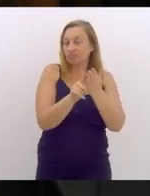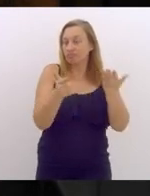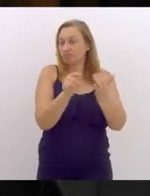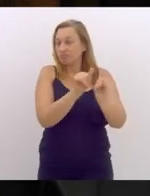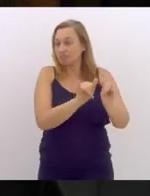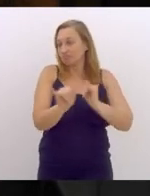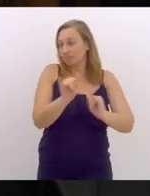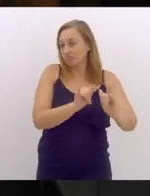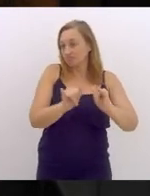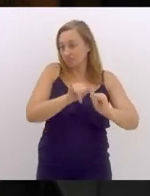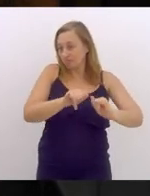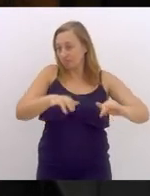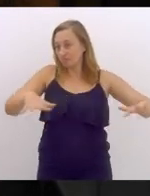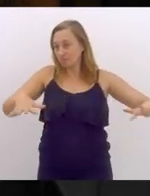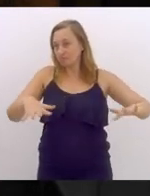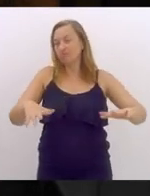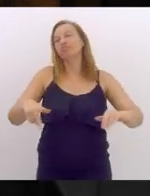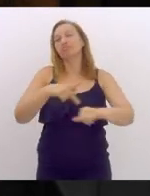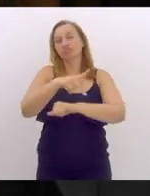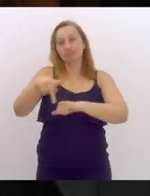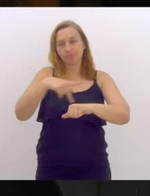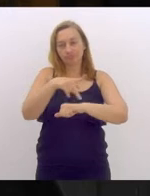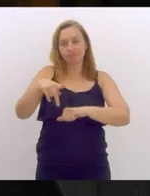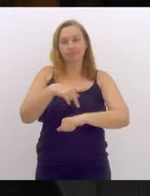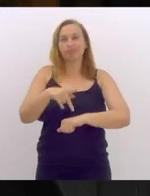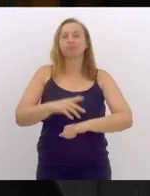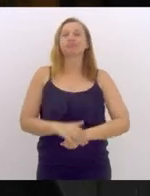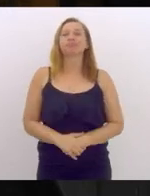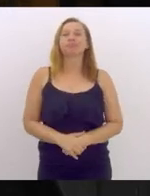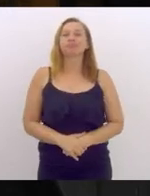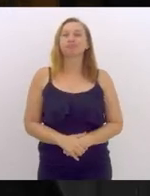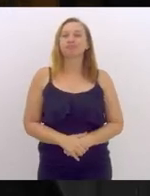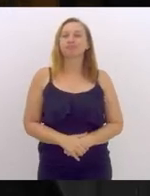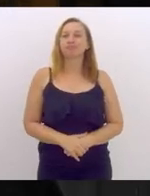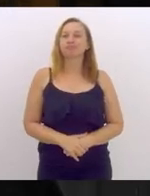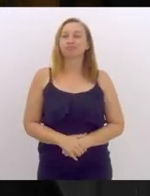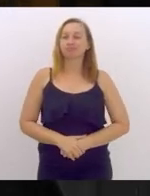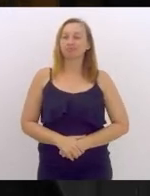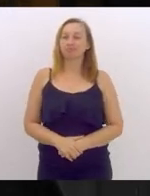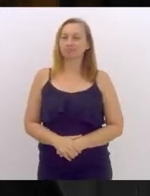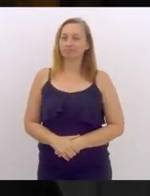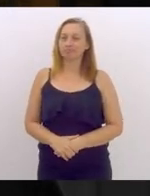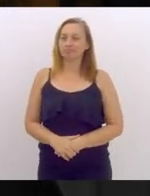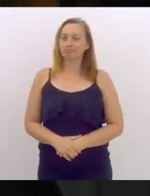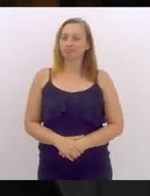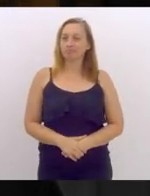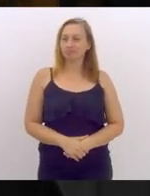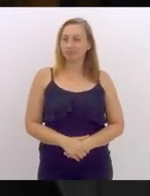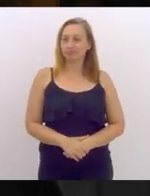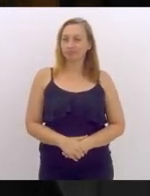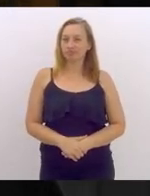de circulação desse país e tá aqui acontecendo